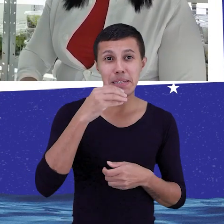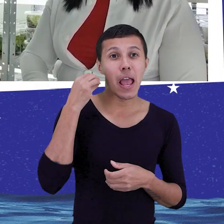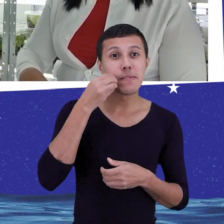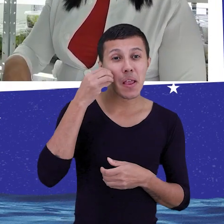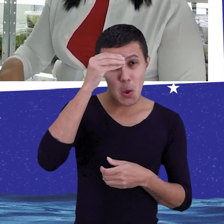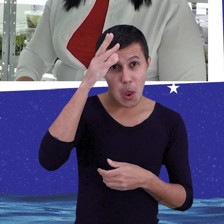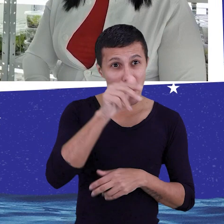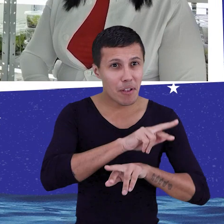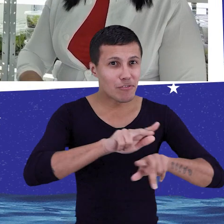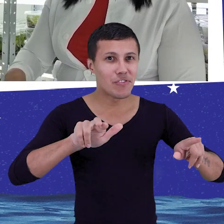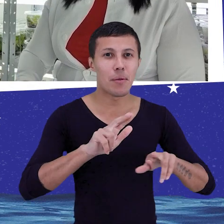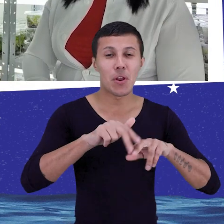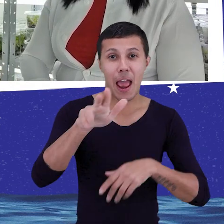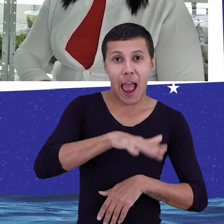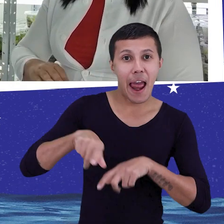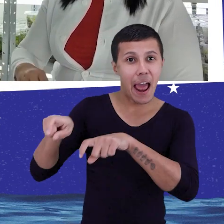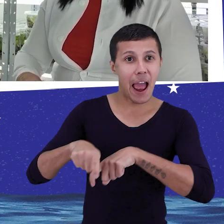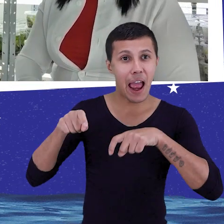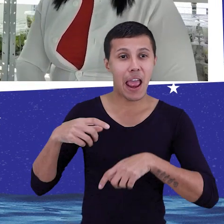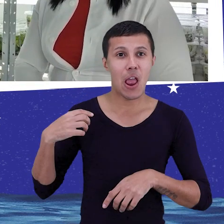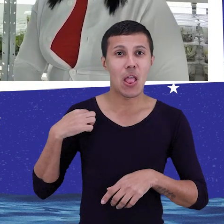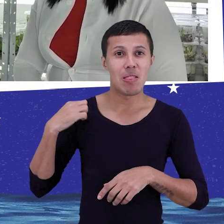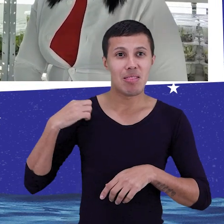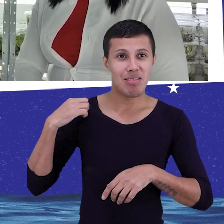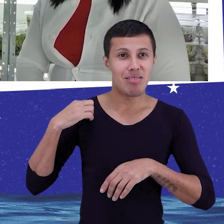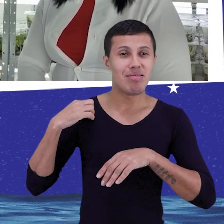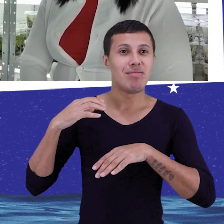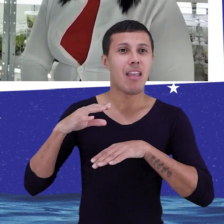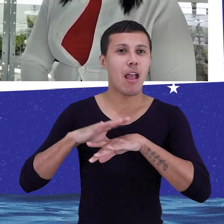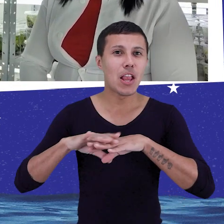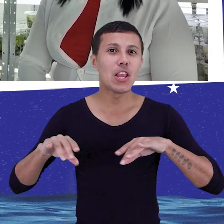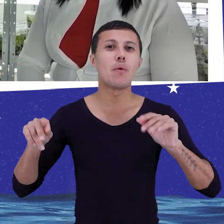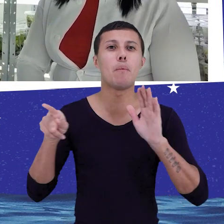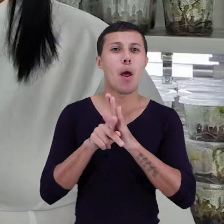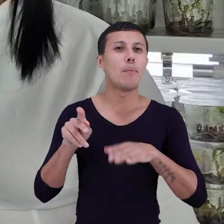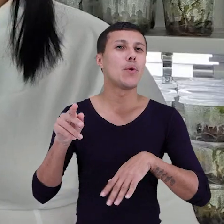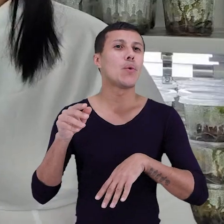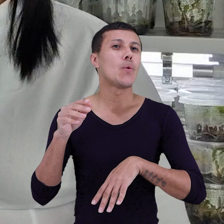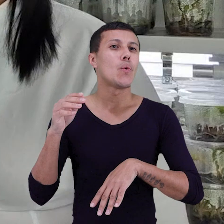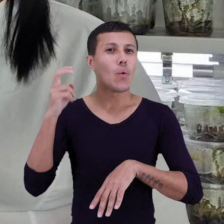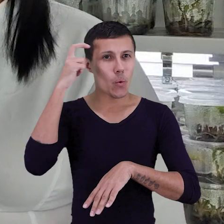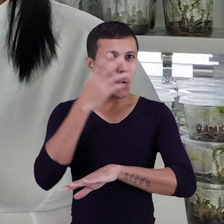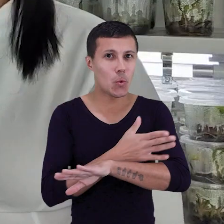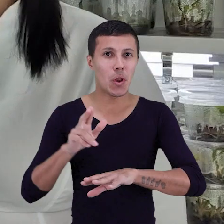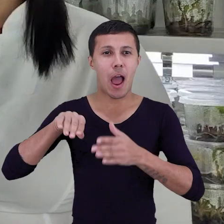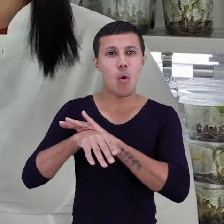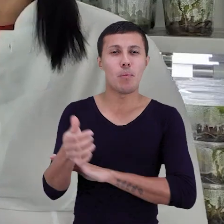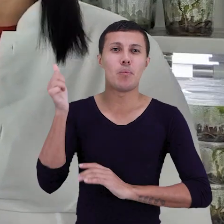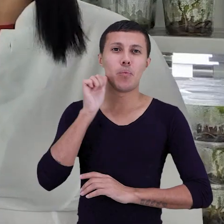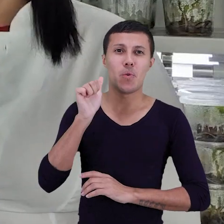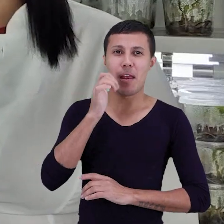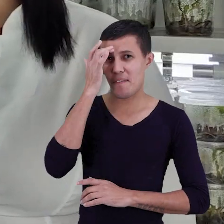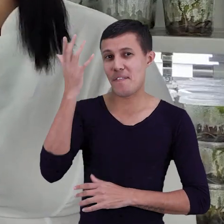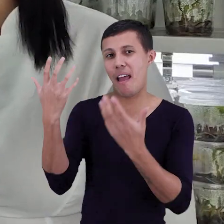dentro da área da agronomia, a cultura de tecidos ela já é 80% representada por mulheres. Então, já é mais fácil